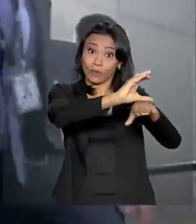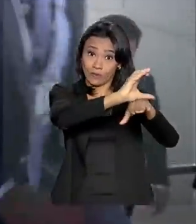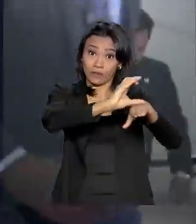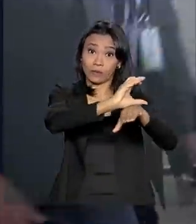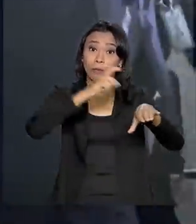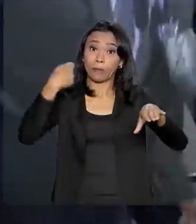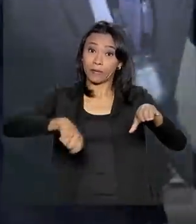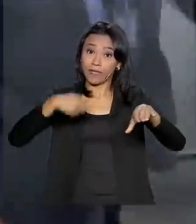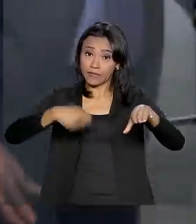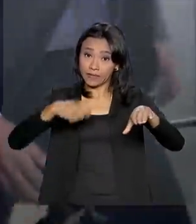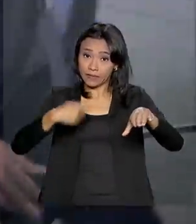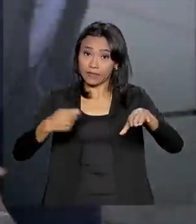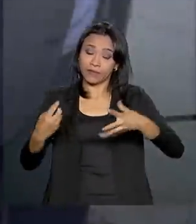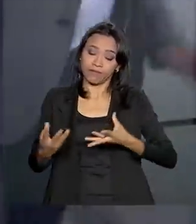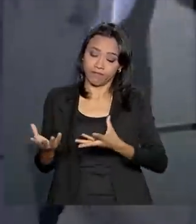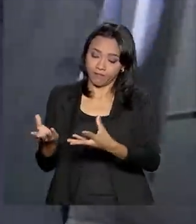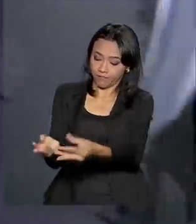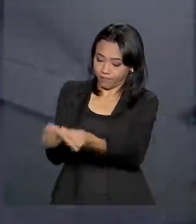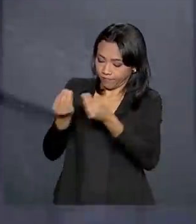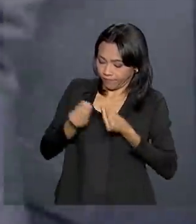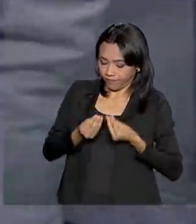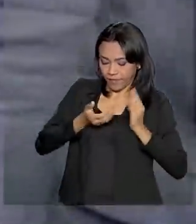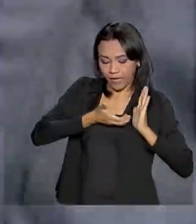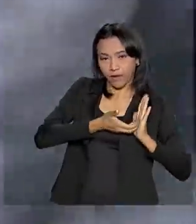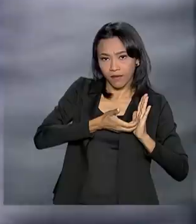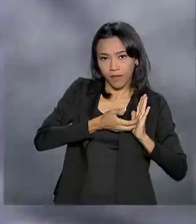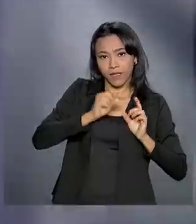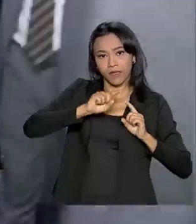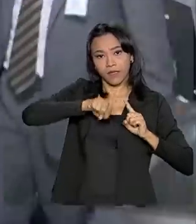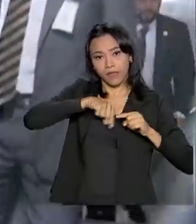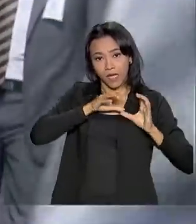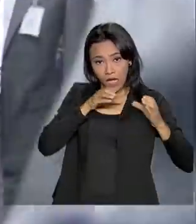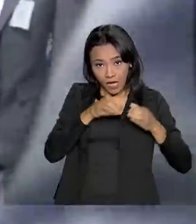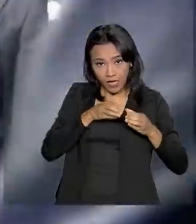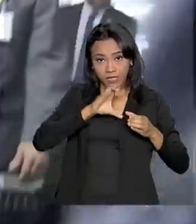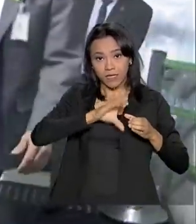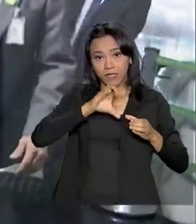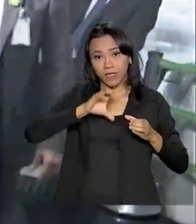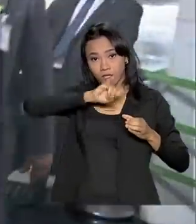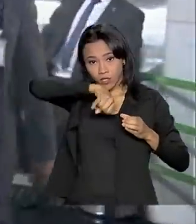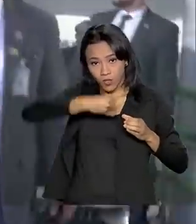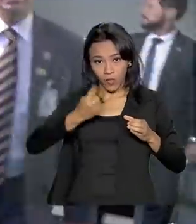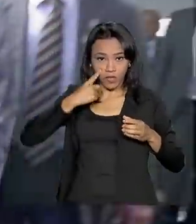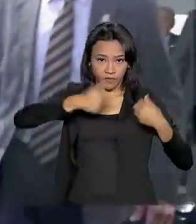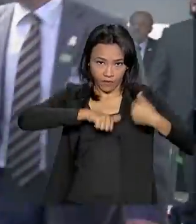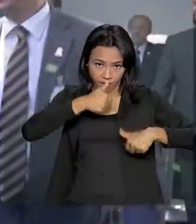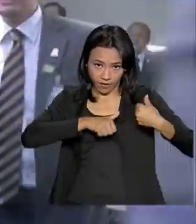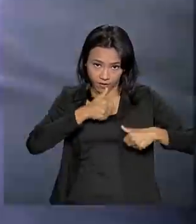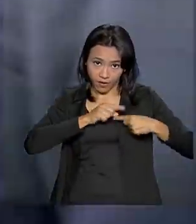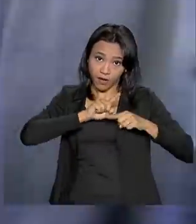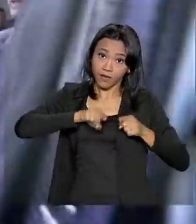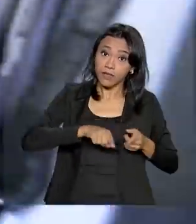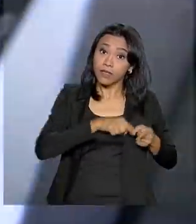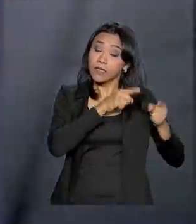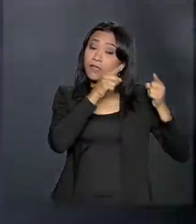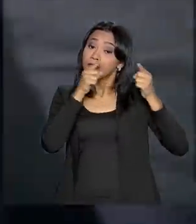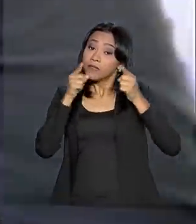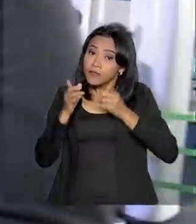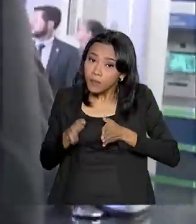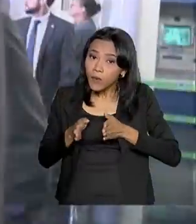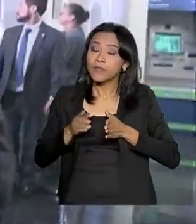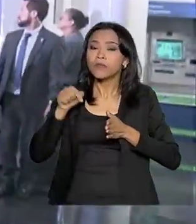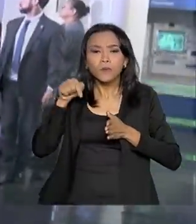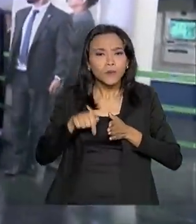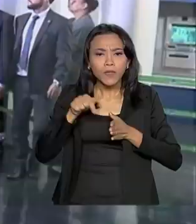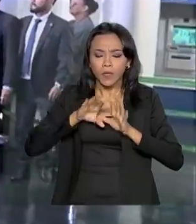ser recebida pela Câmara dos Deputados, passar pela Comissão de Constituição e Justiça, para depois ser analisada por uma